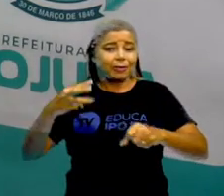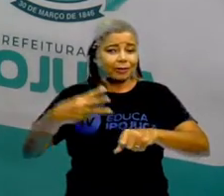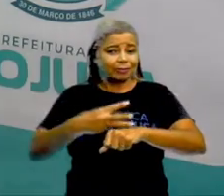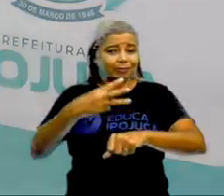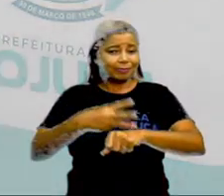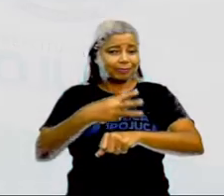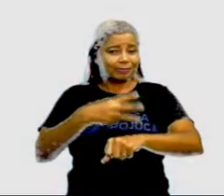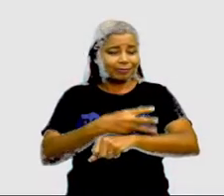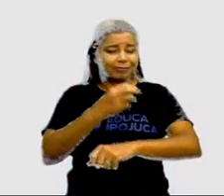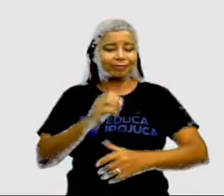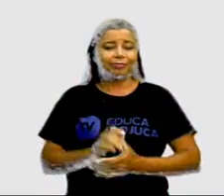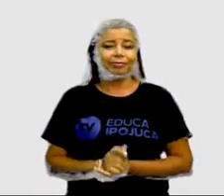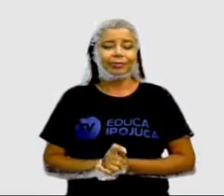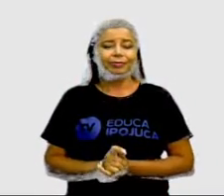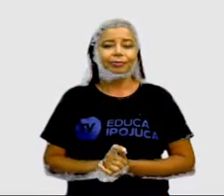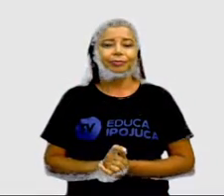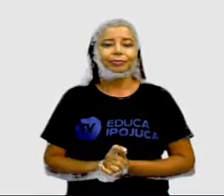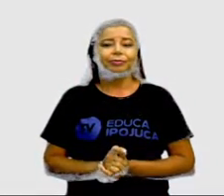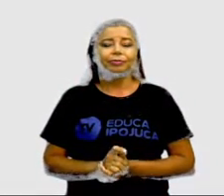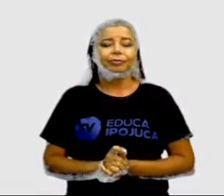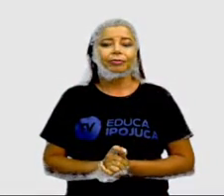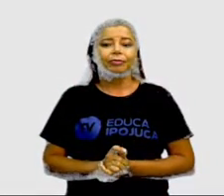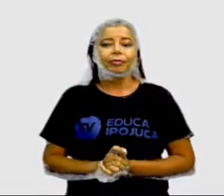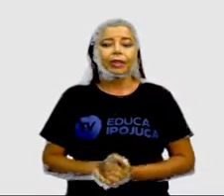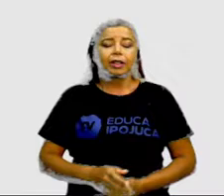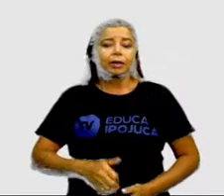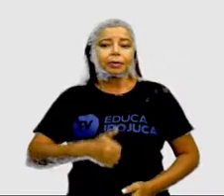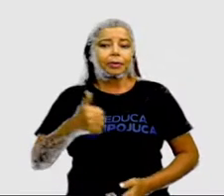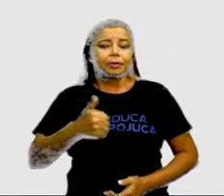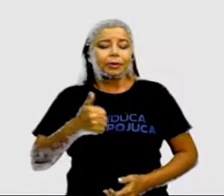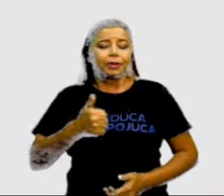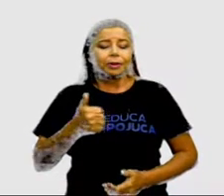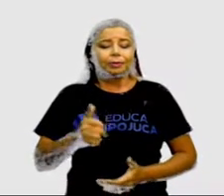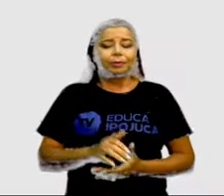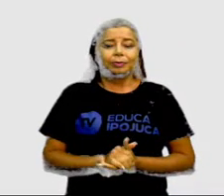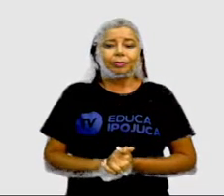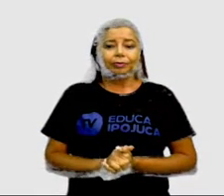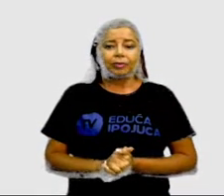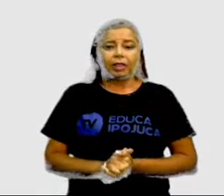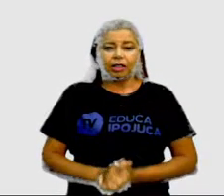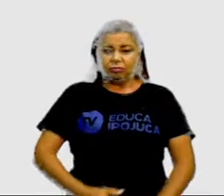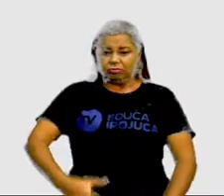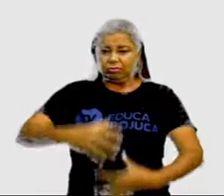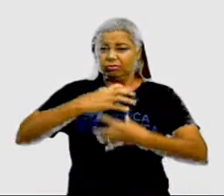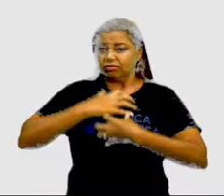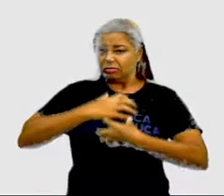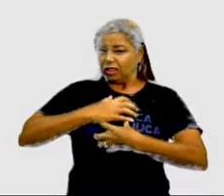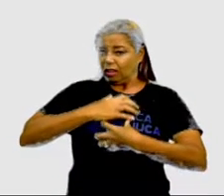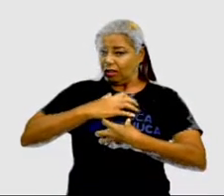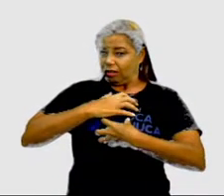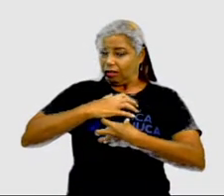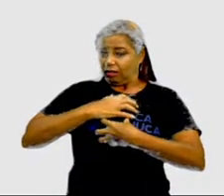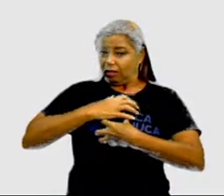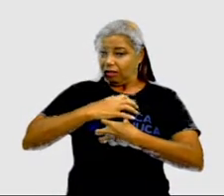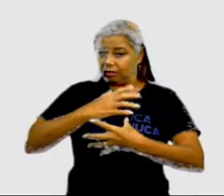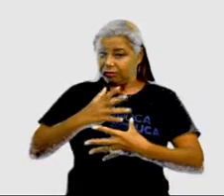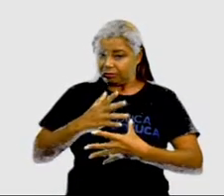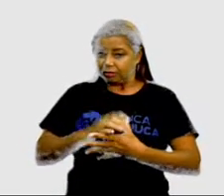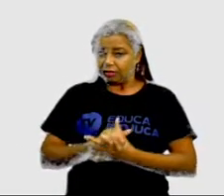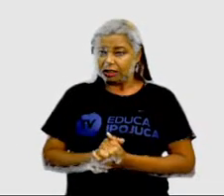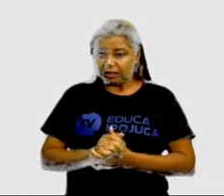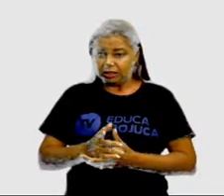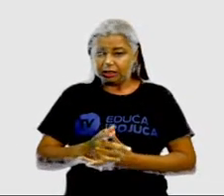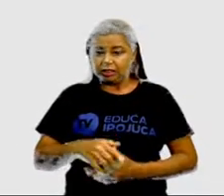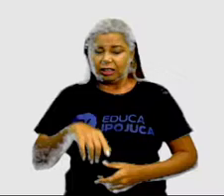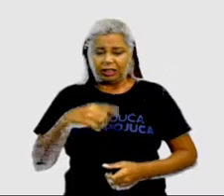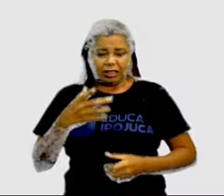lá! Primeiro eu tenho aqui o mad, que é furioso, ok? Furioso quando você está